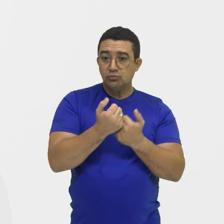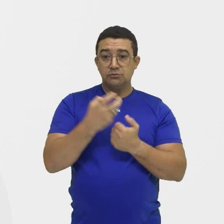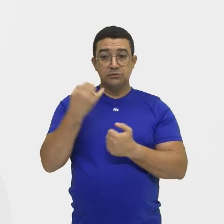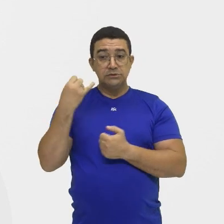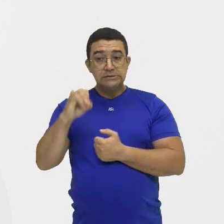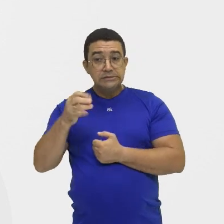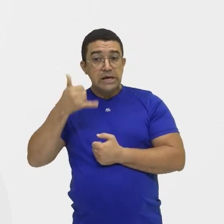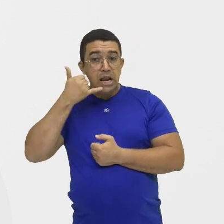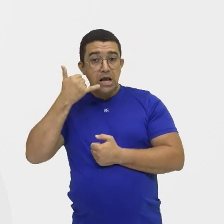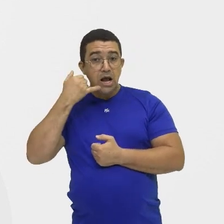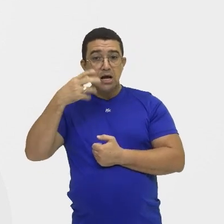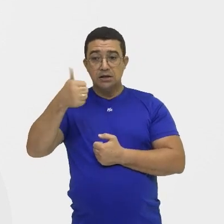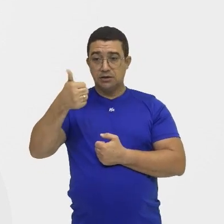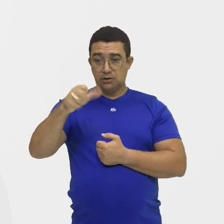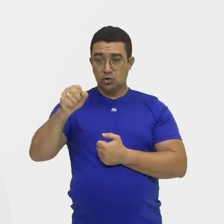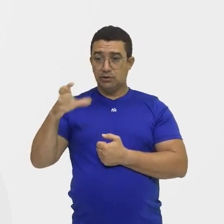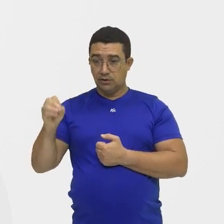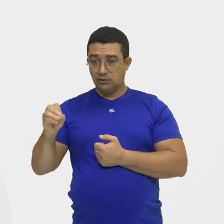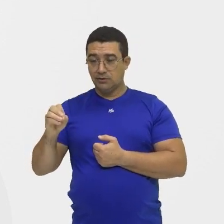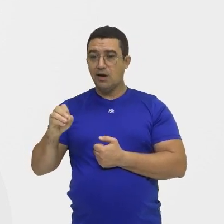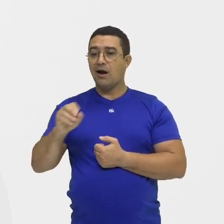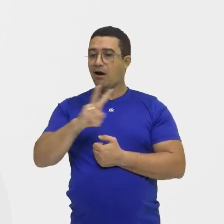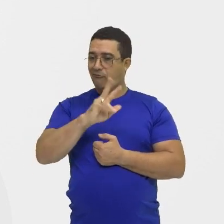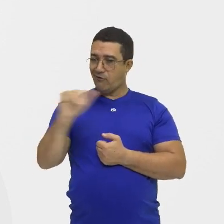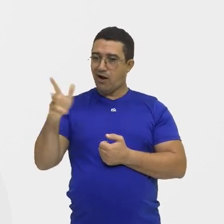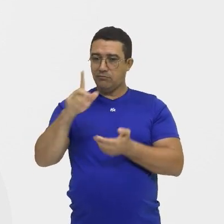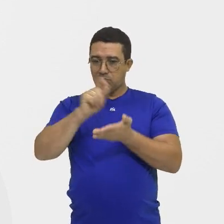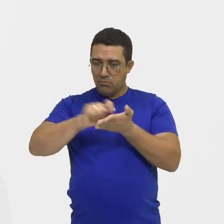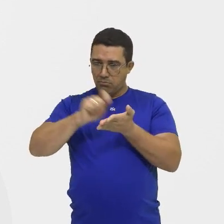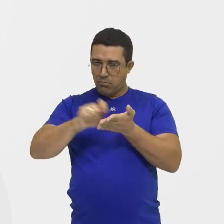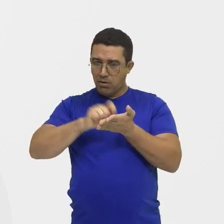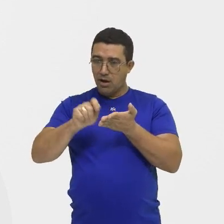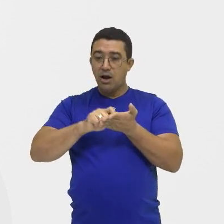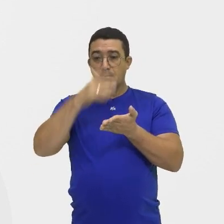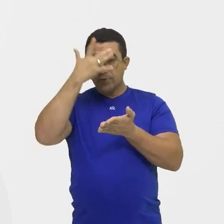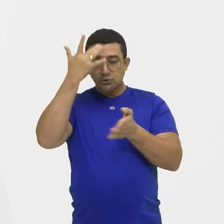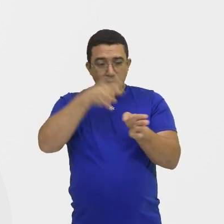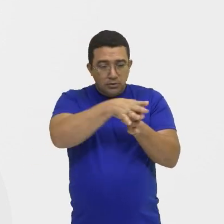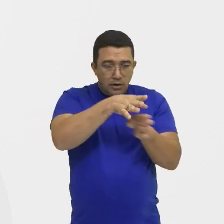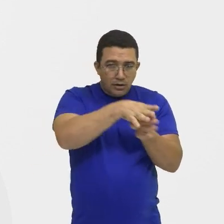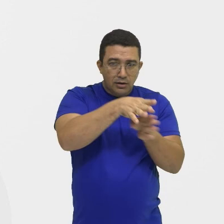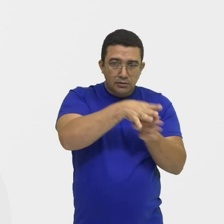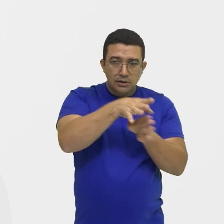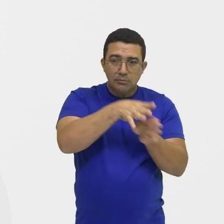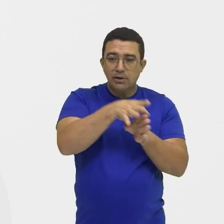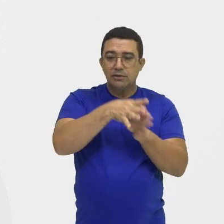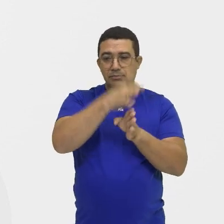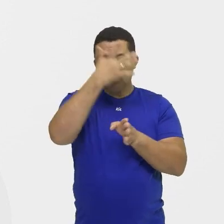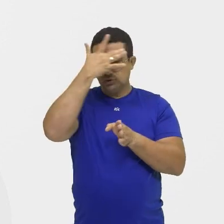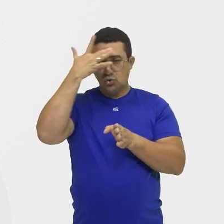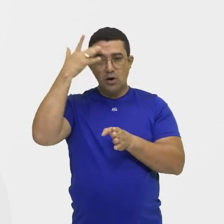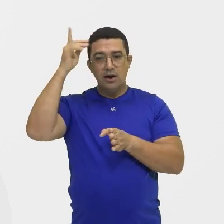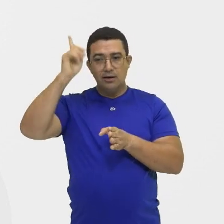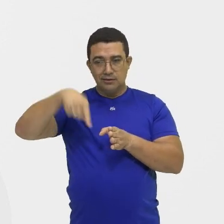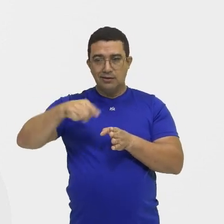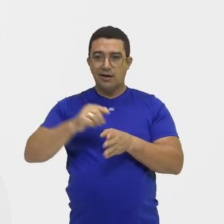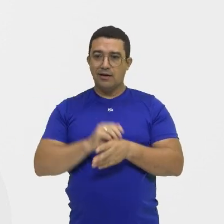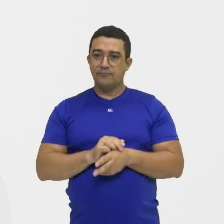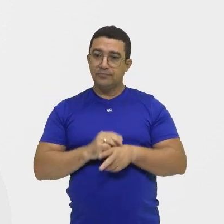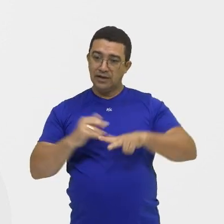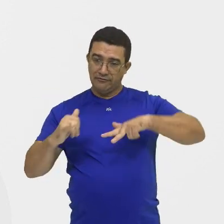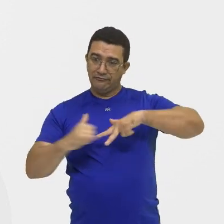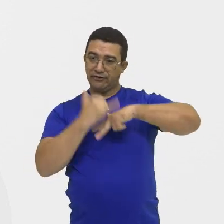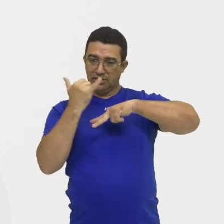180, você vai registrar denúncias, você vai receber orientações, né, para as vítimas da violência e também